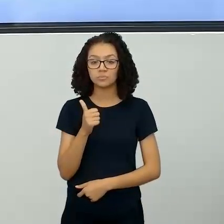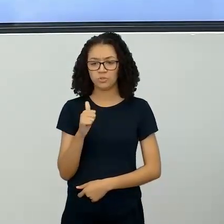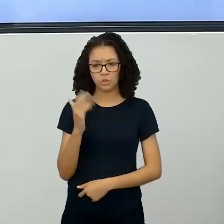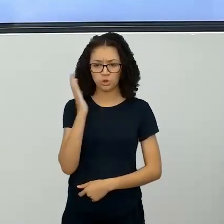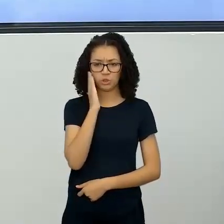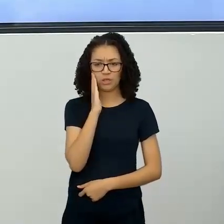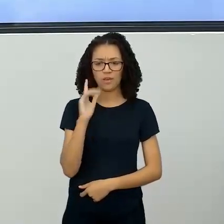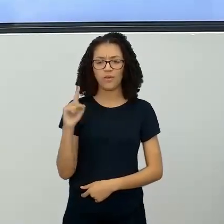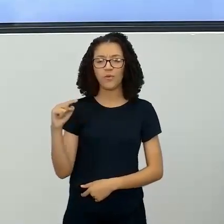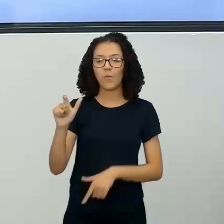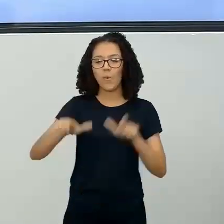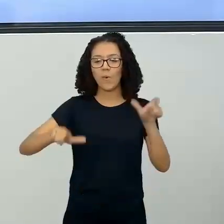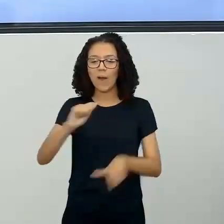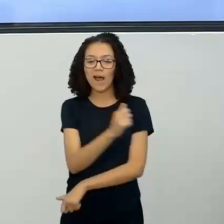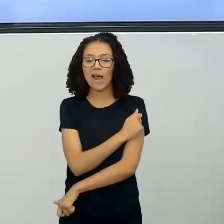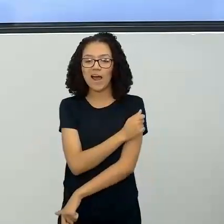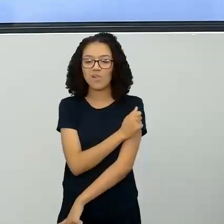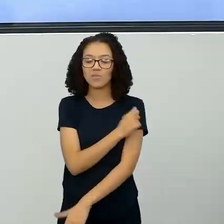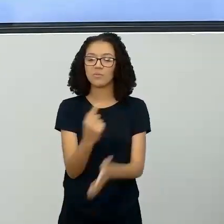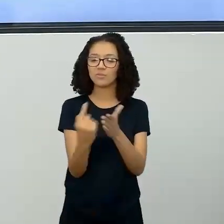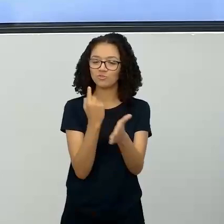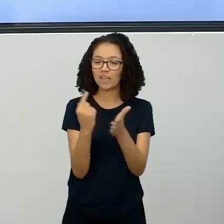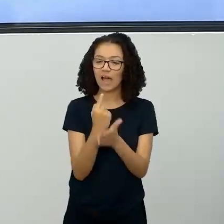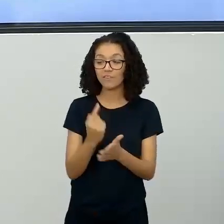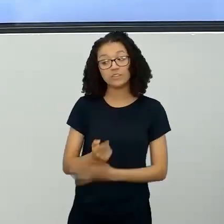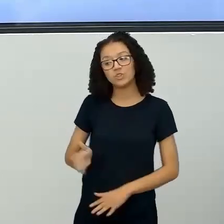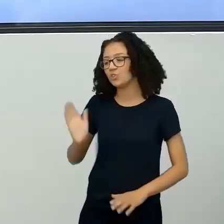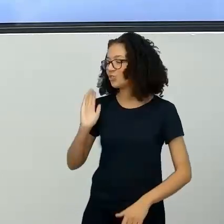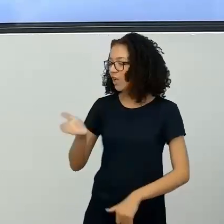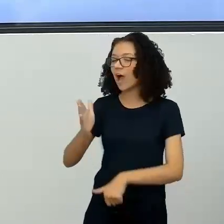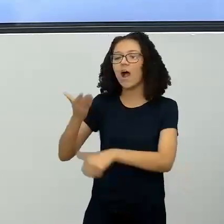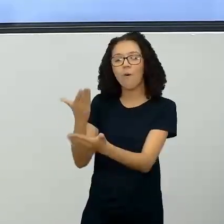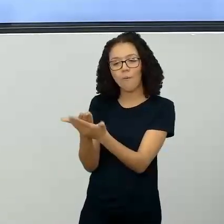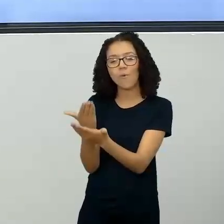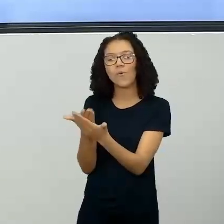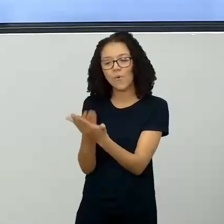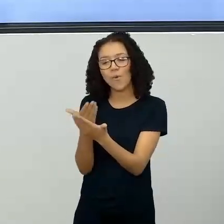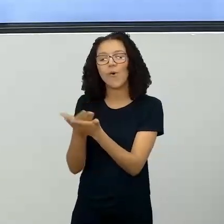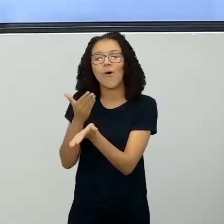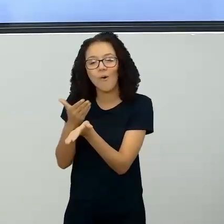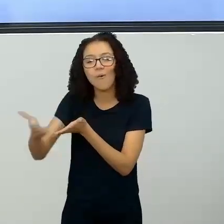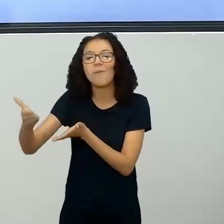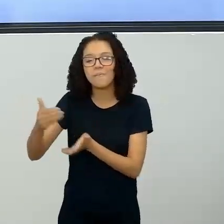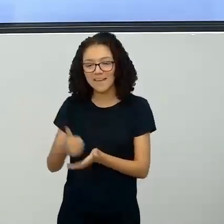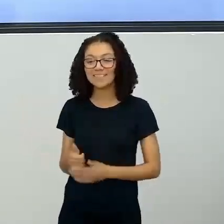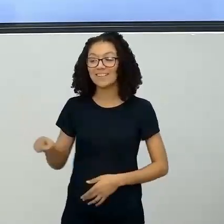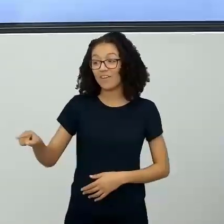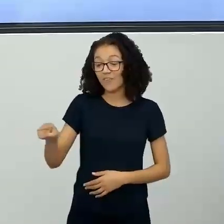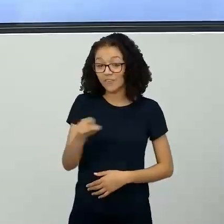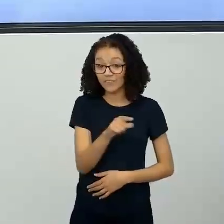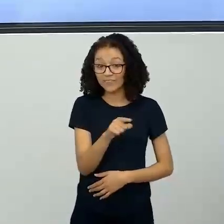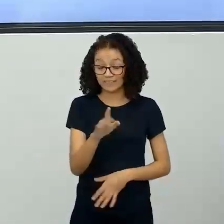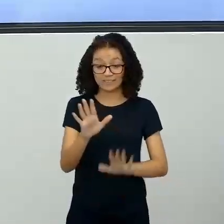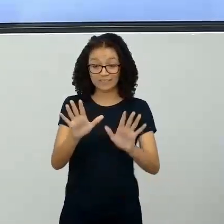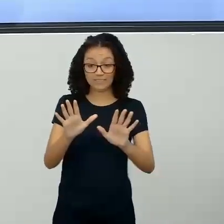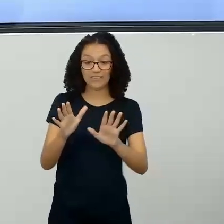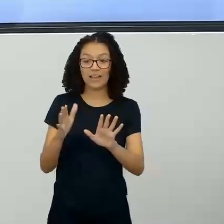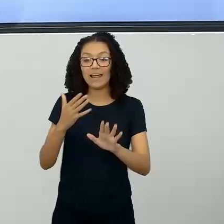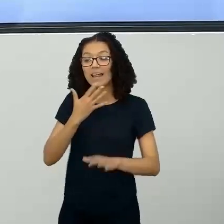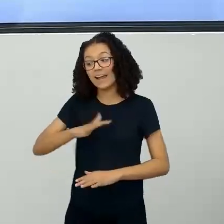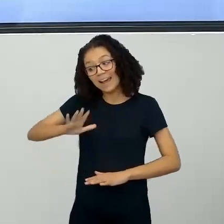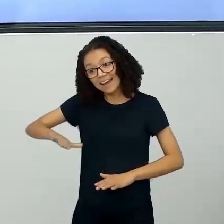meus alunos, eles me perguntavam, eu falei, comece já. Comece já, porque você vai... na verdade, na